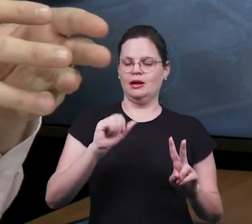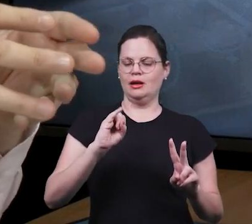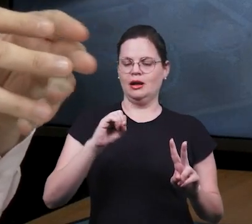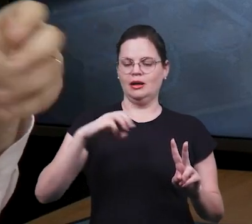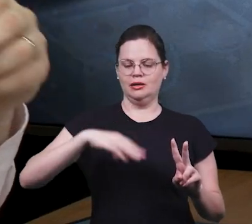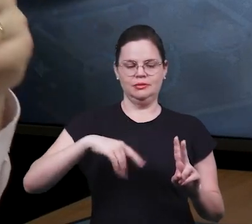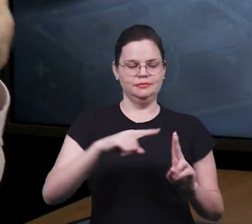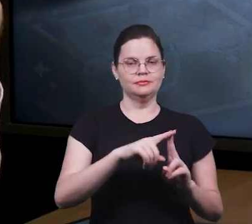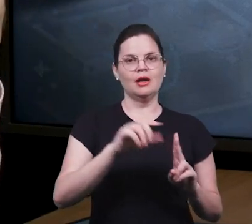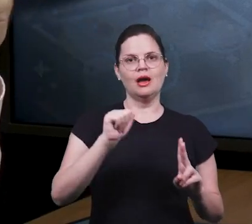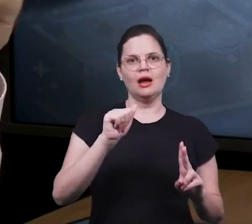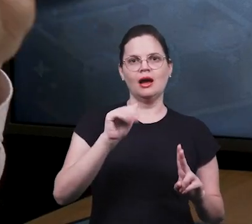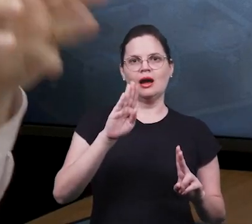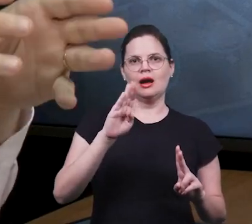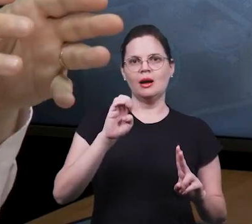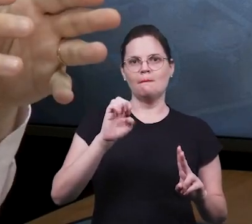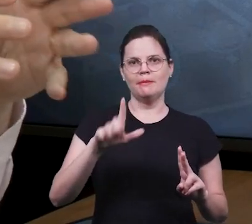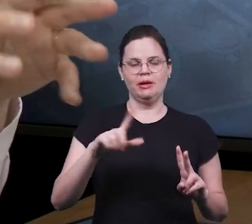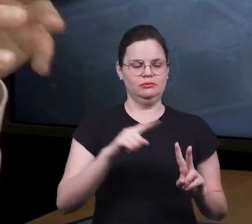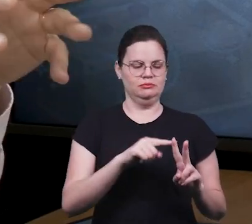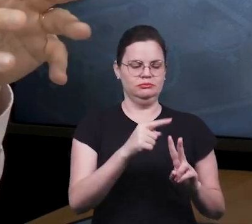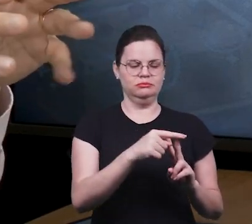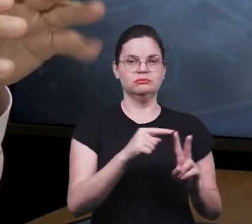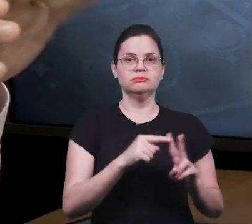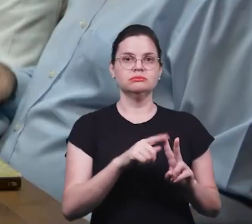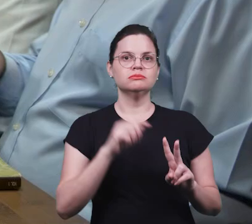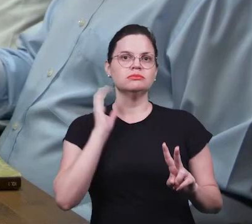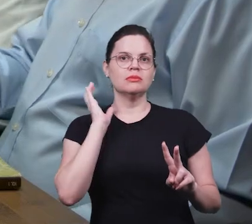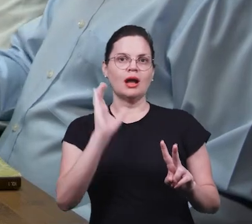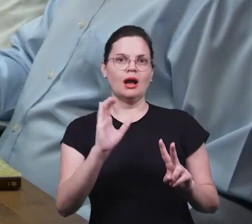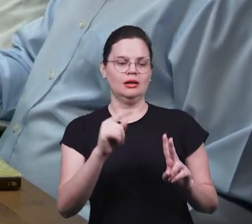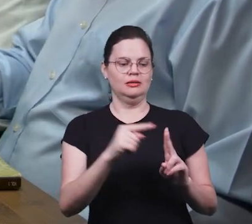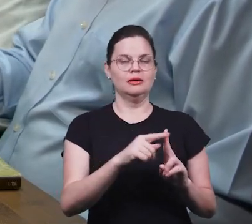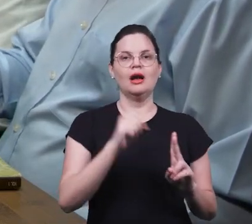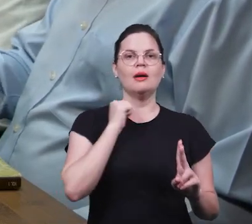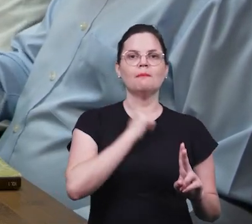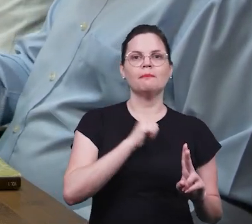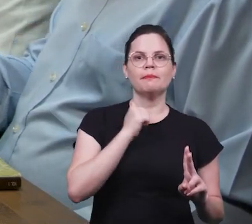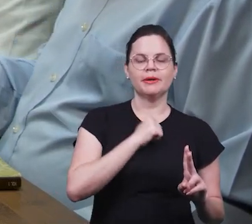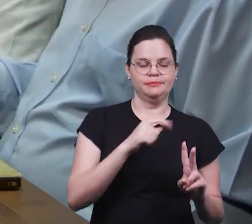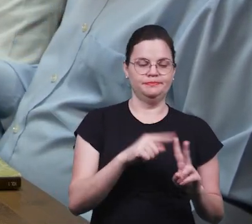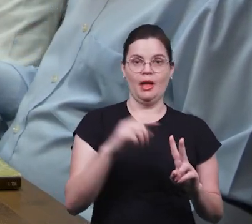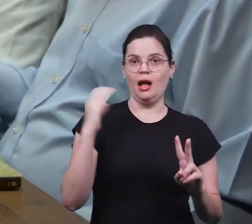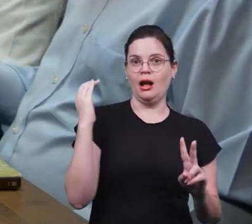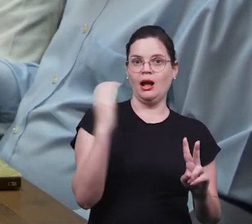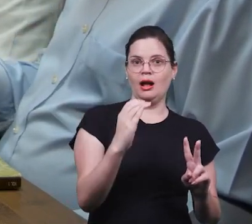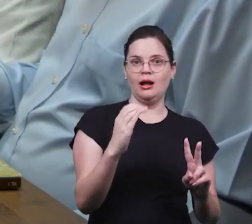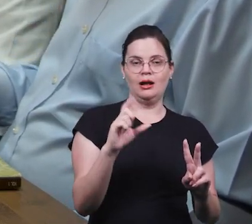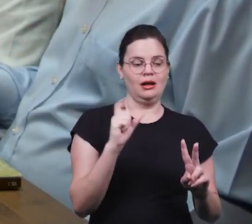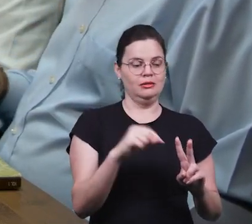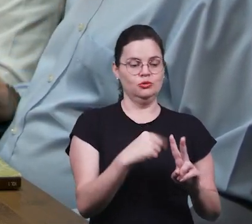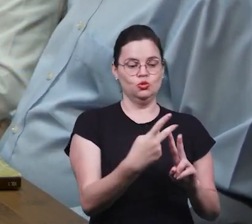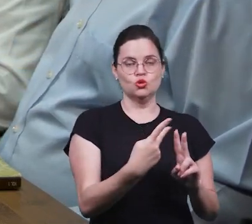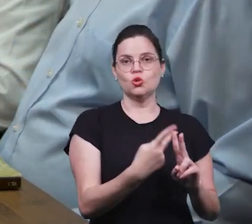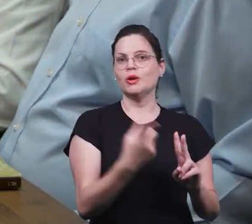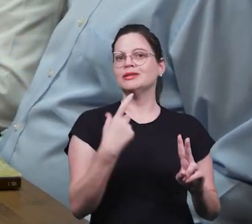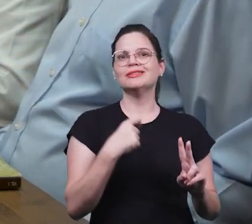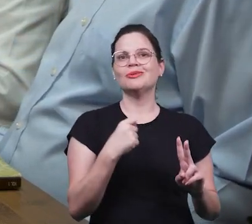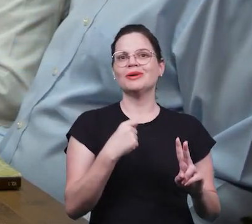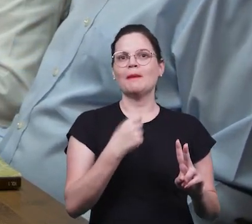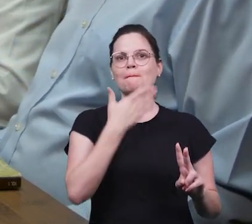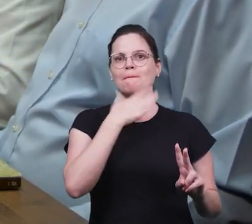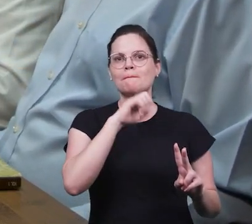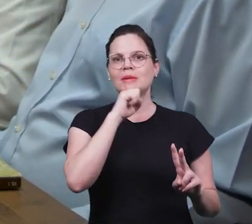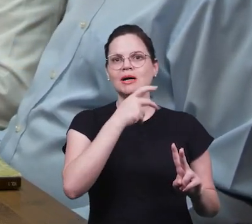do homem. Nós podemos falar um pouquinho sobre isso aqui? Porque Caim e Abel foram os filhos de